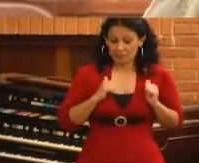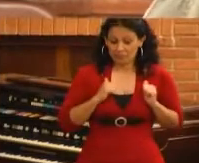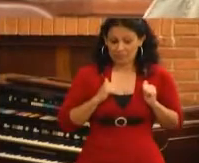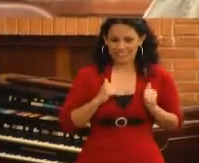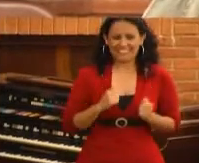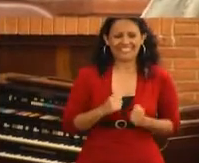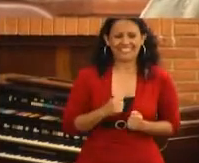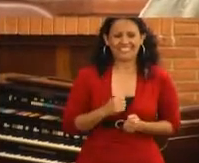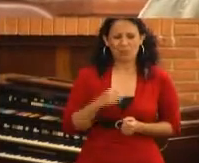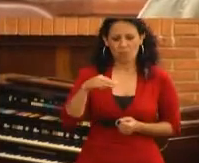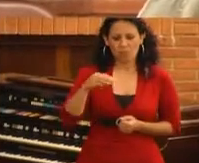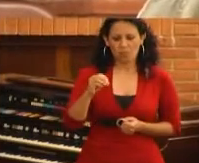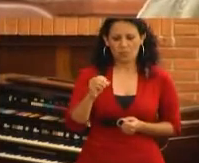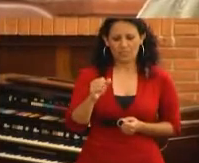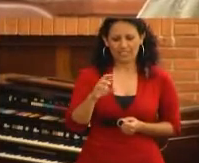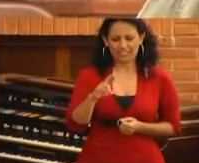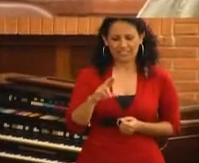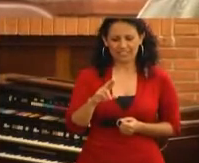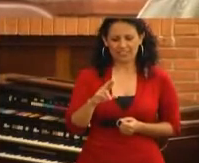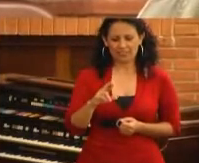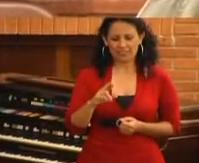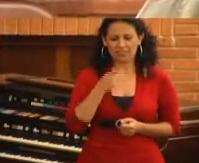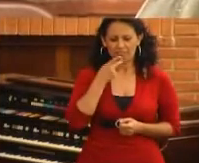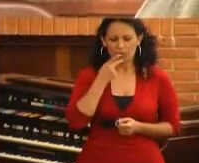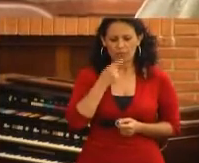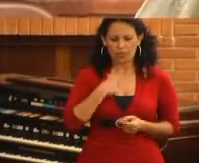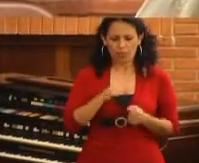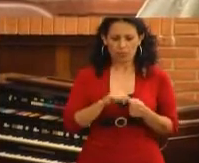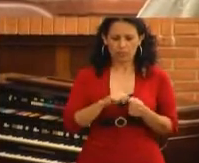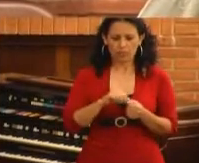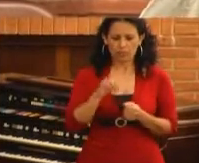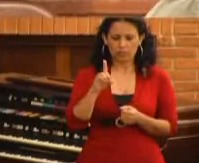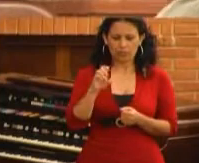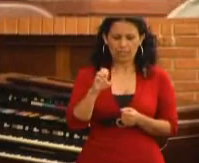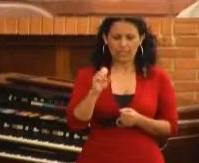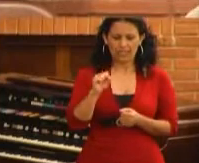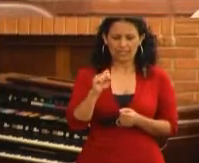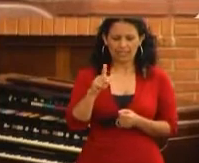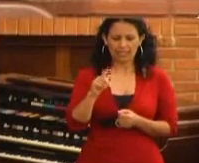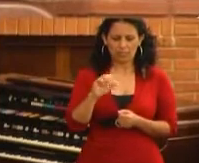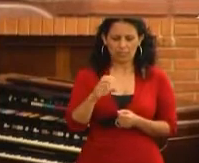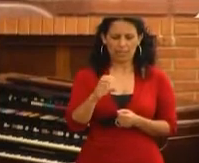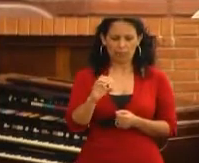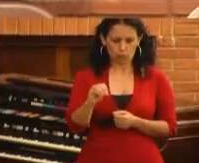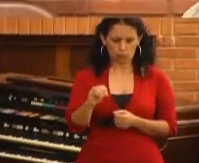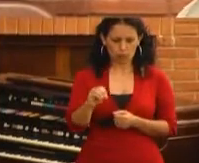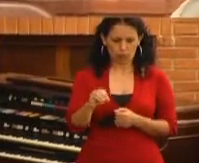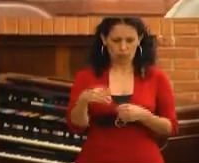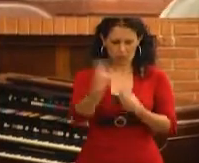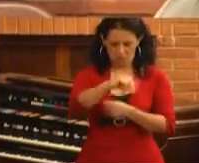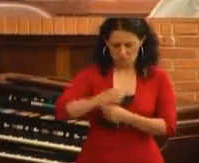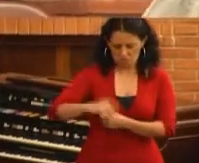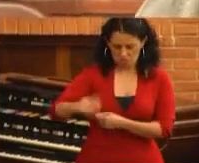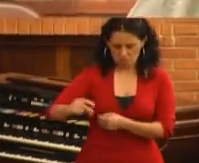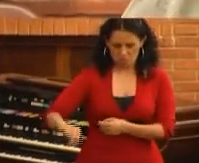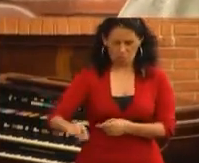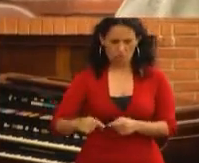despacho para você. E o Exu não desceu.